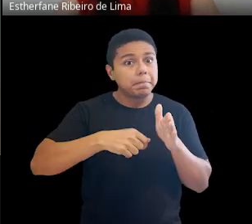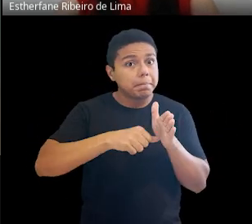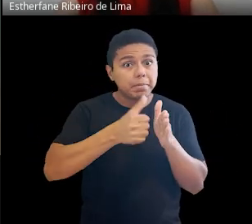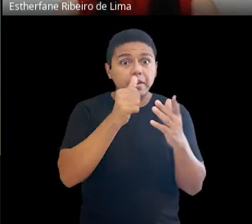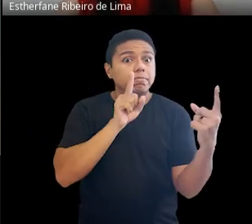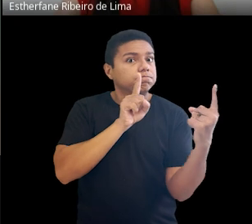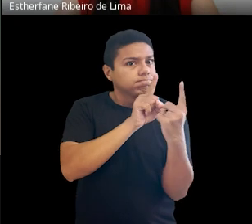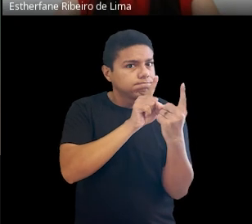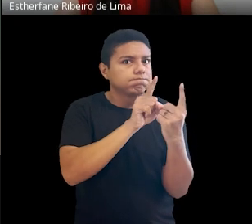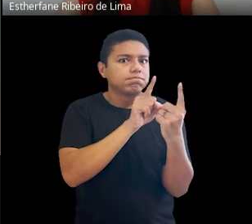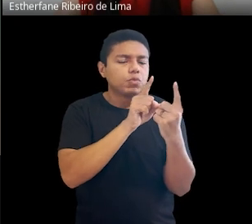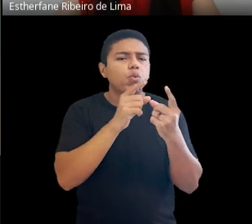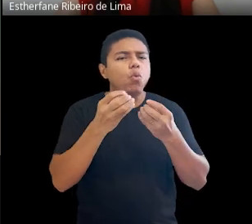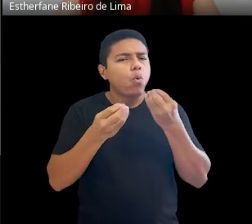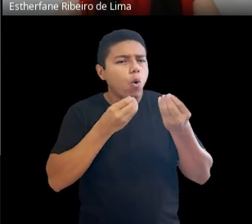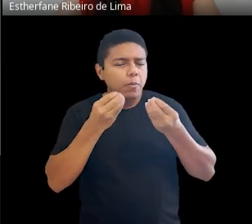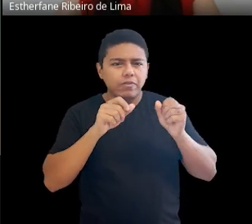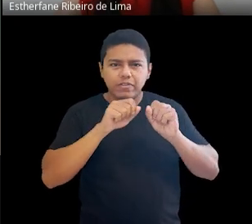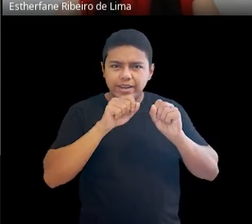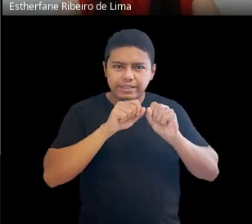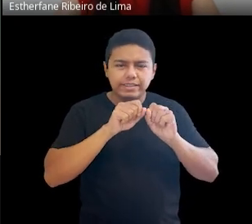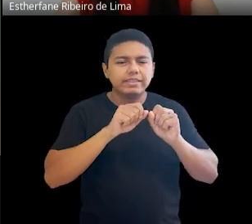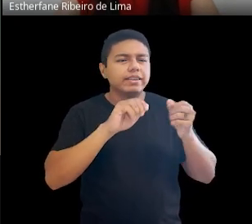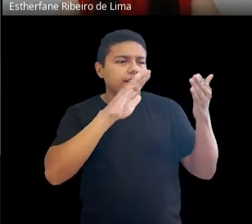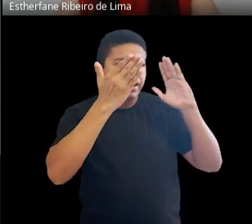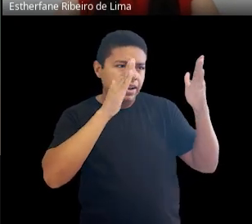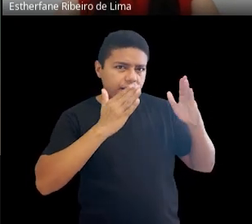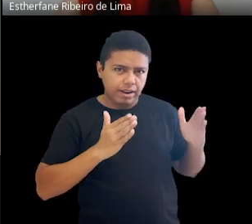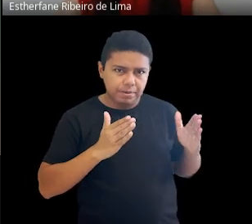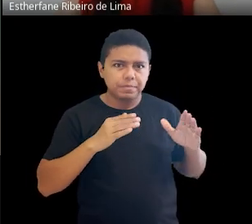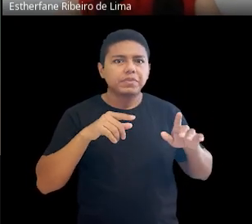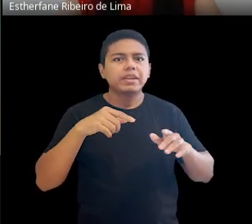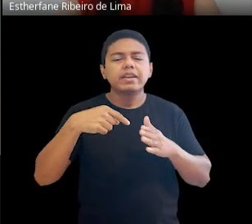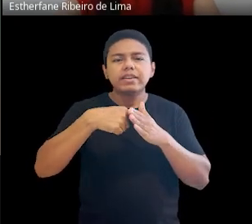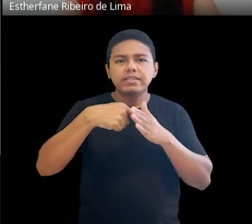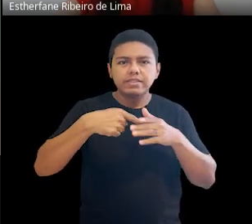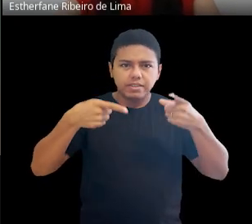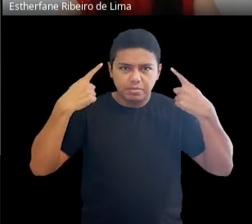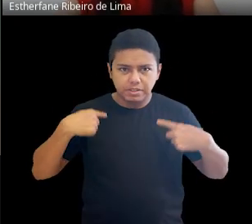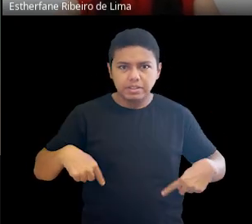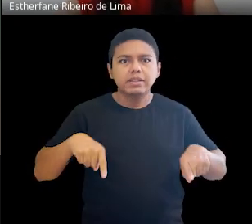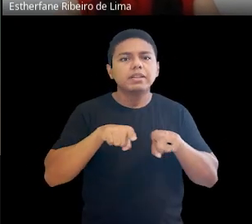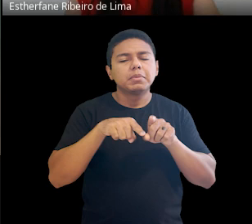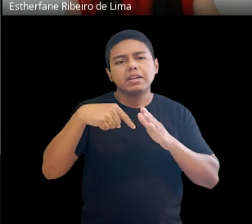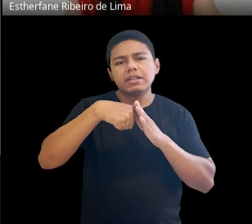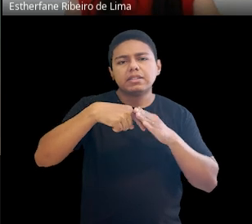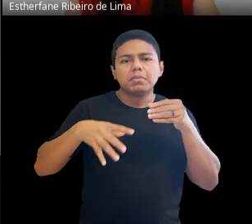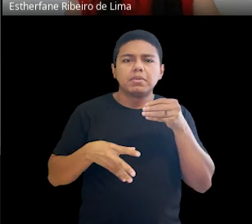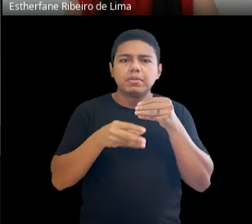consulta, entender como realizar a anamnese, o exame físico e os exames complementares, bem como compreender